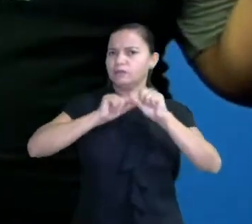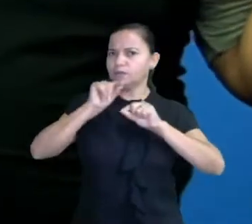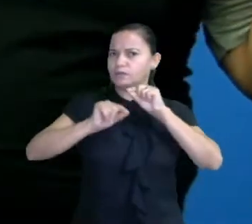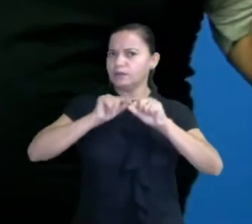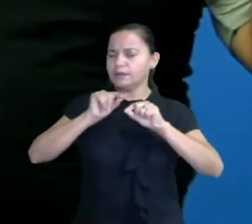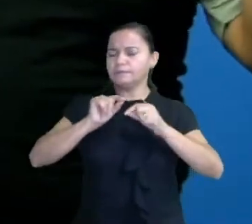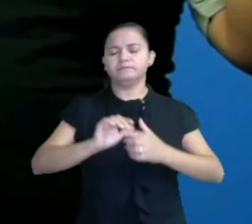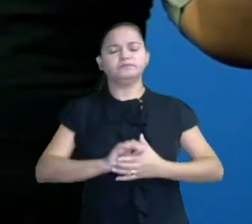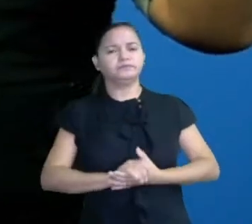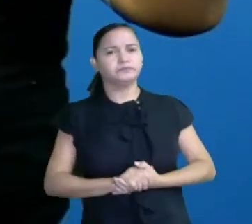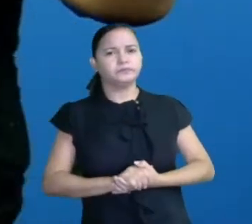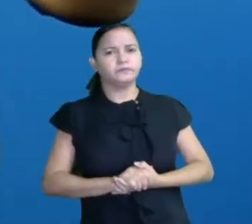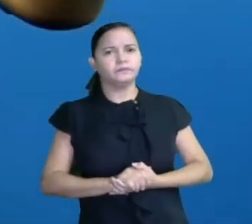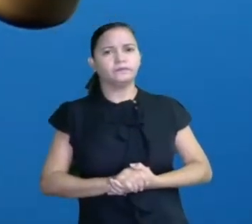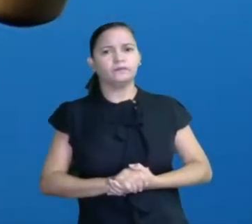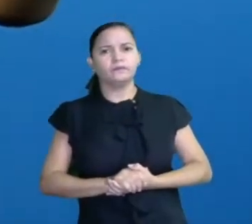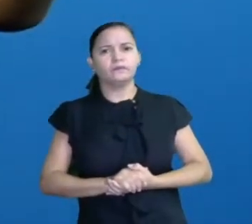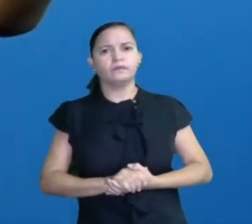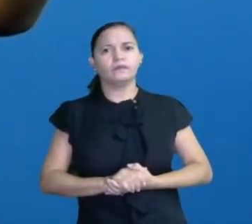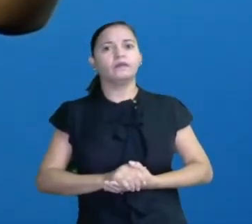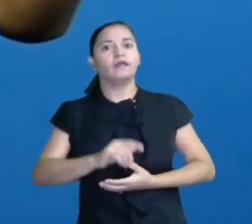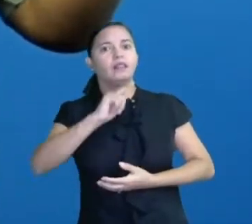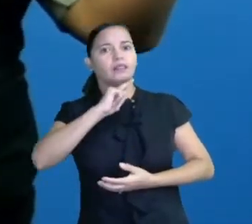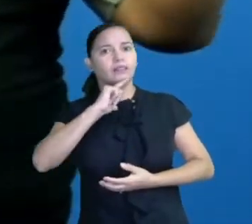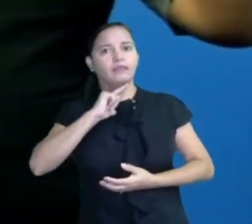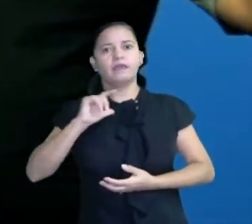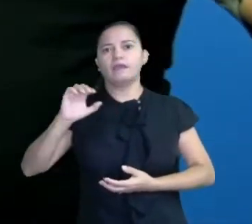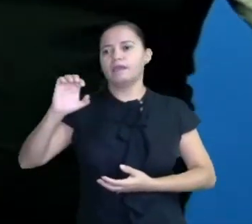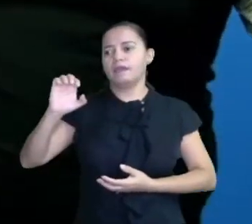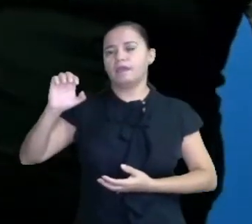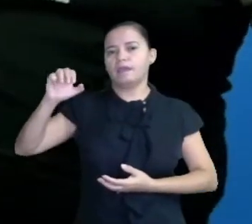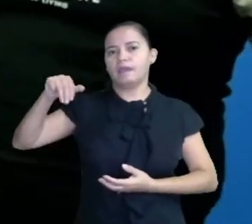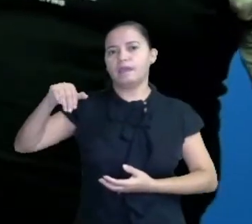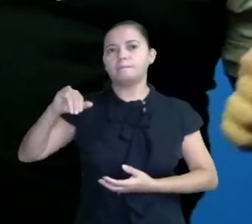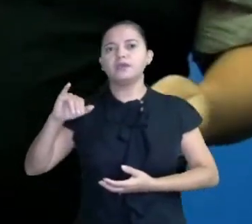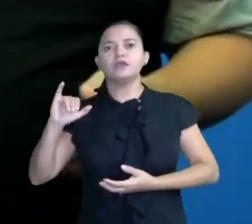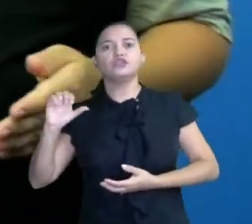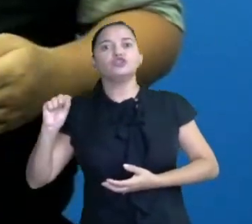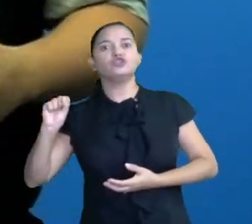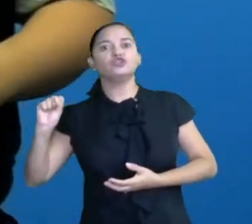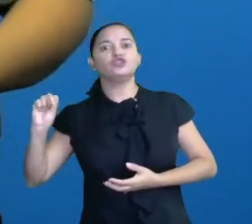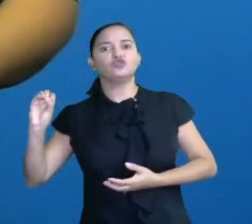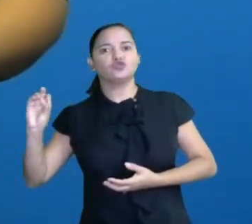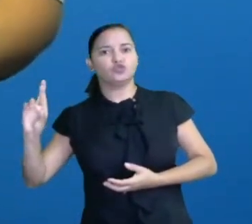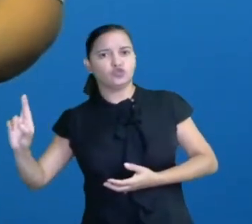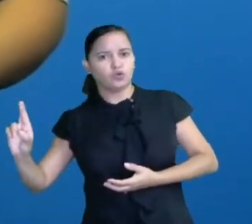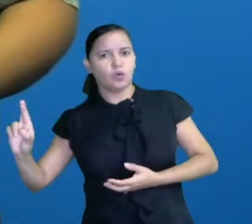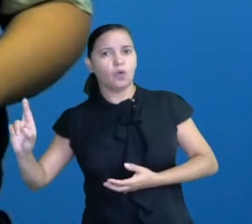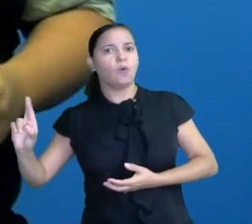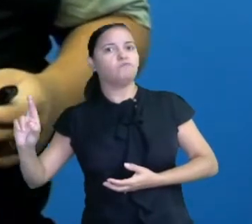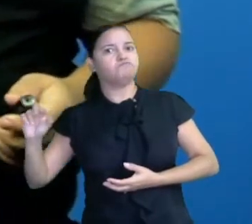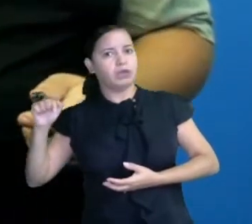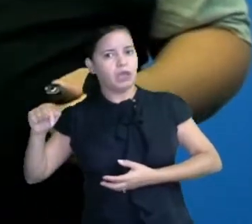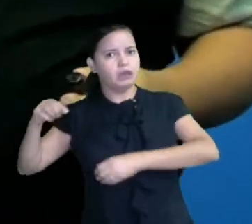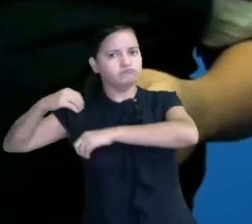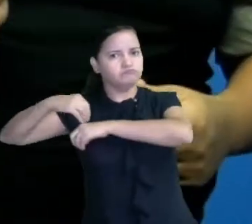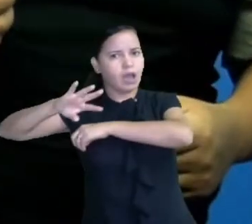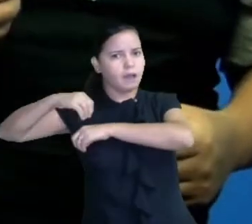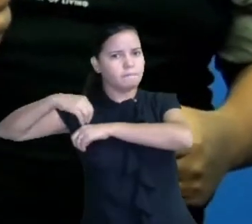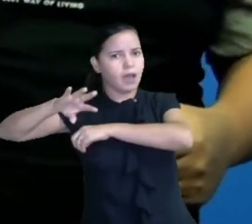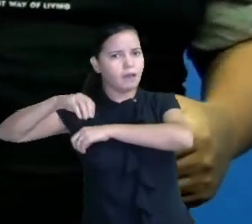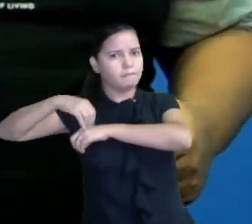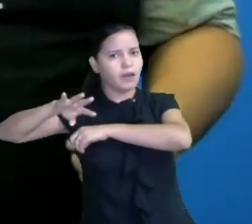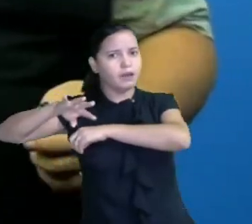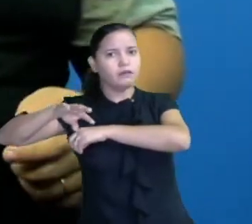vai ser o emissor, quer dizer, o autor, né? Que ele quem vai lhe passar a informação e você